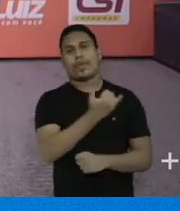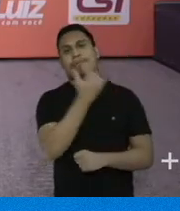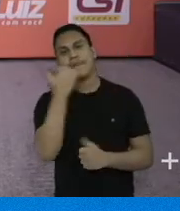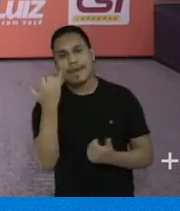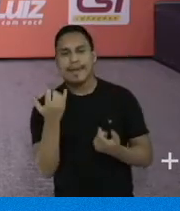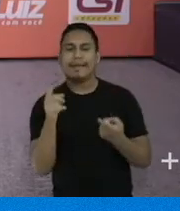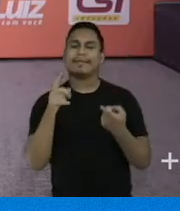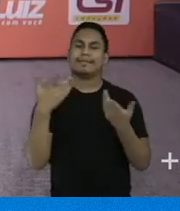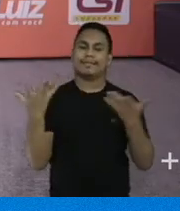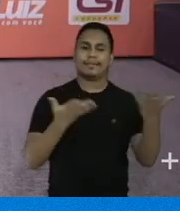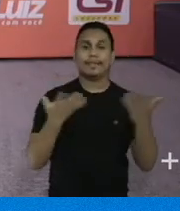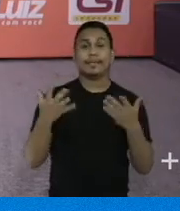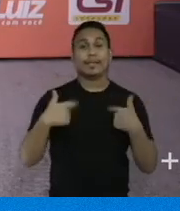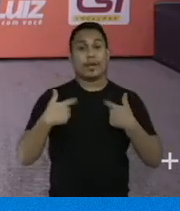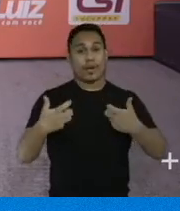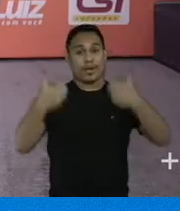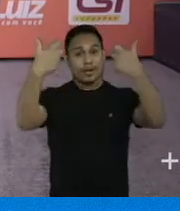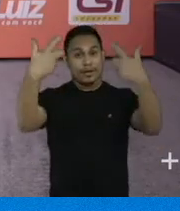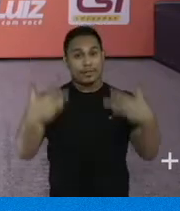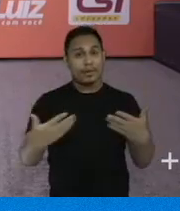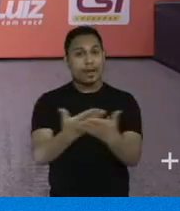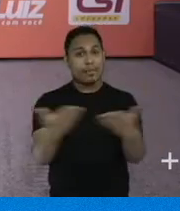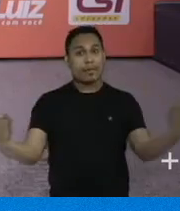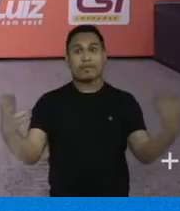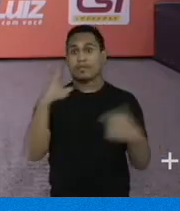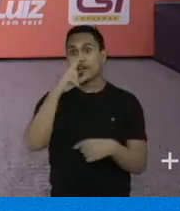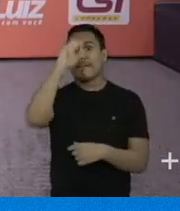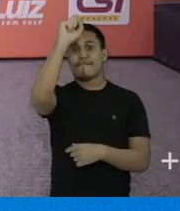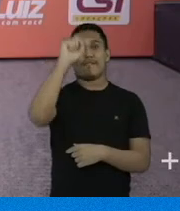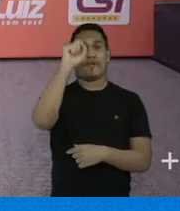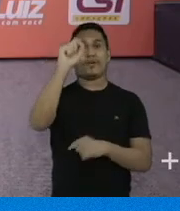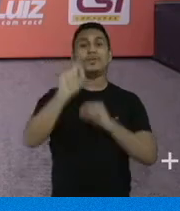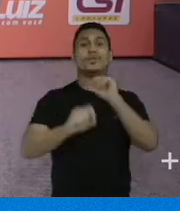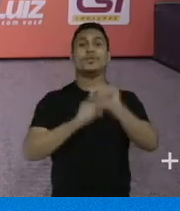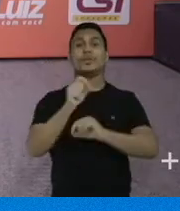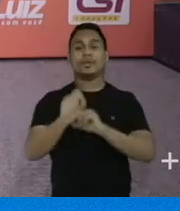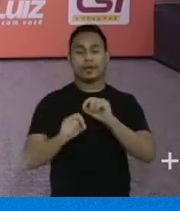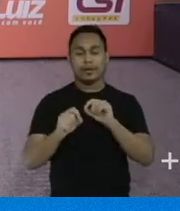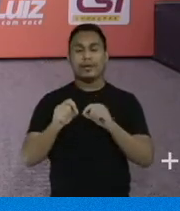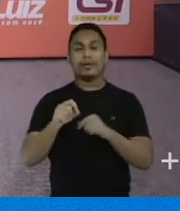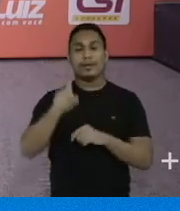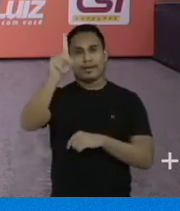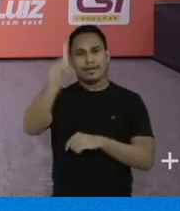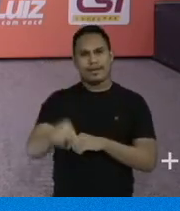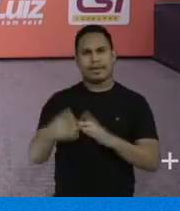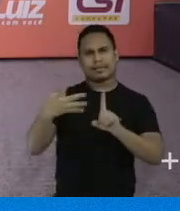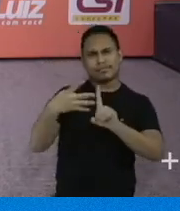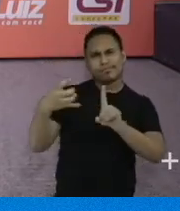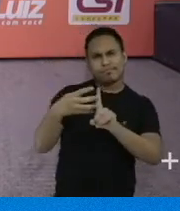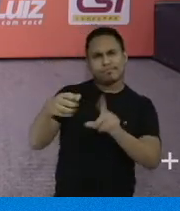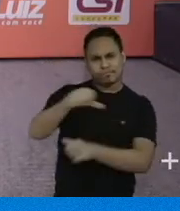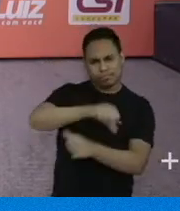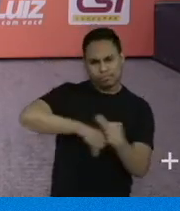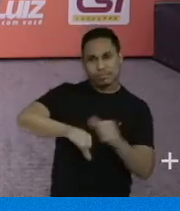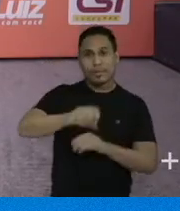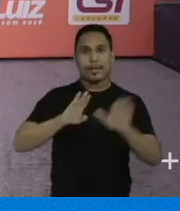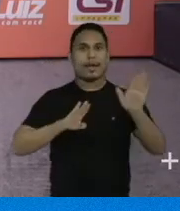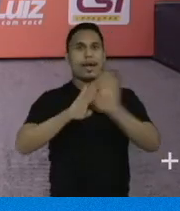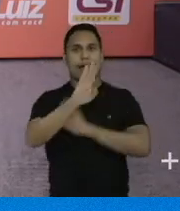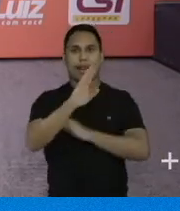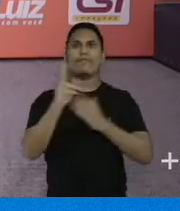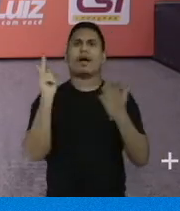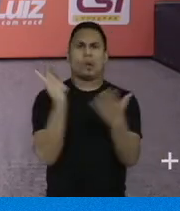eu queria deixar bem forte para vocês aqui é que essa incidência está elevada e é crescente. E é